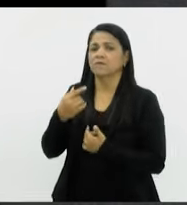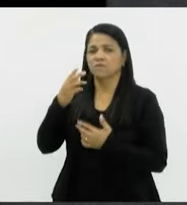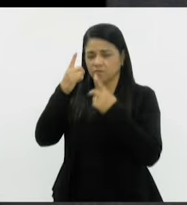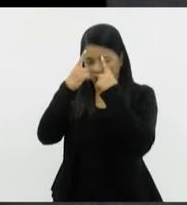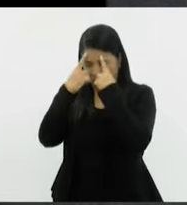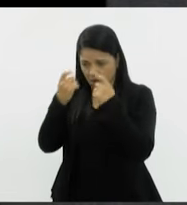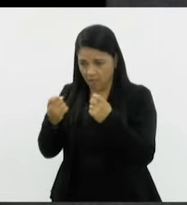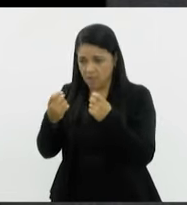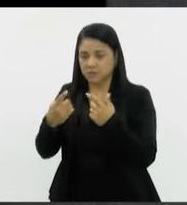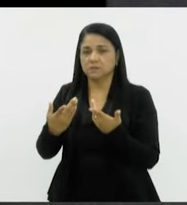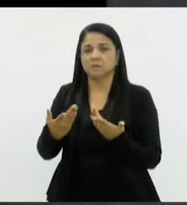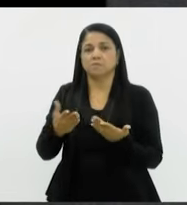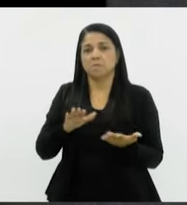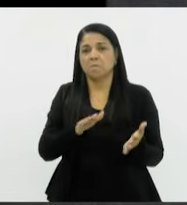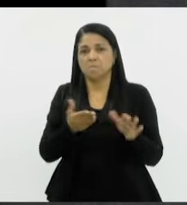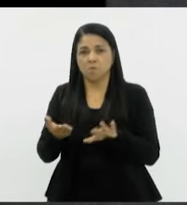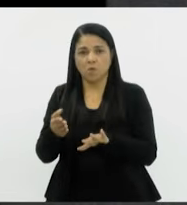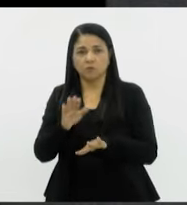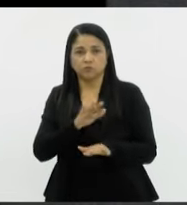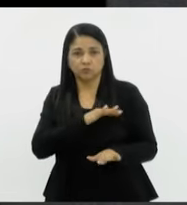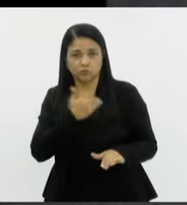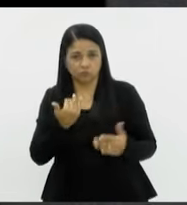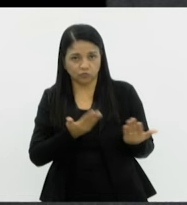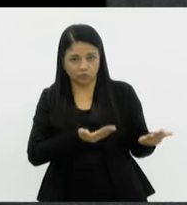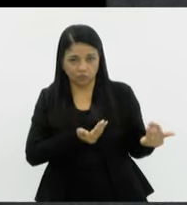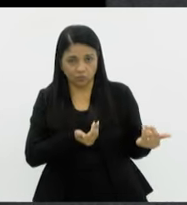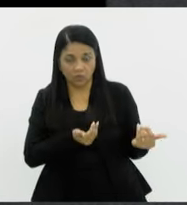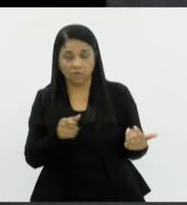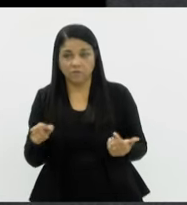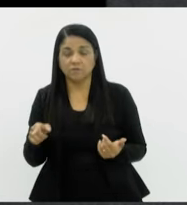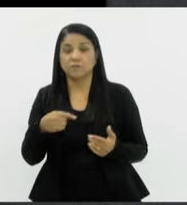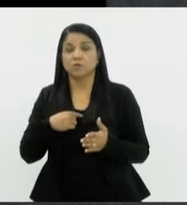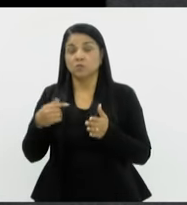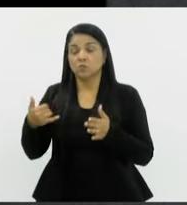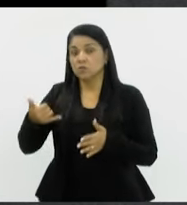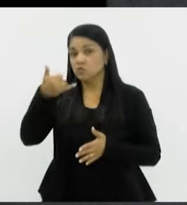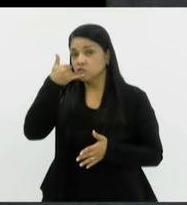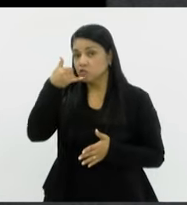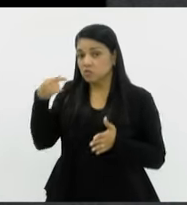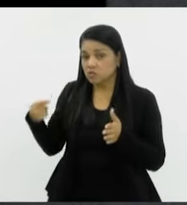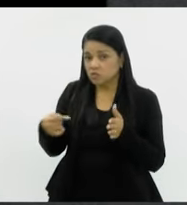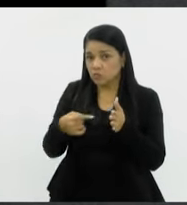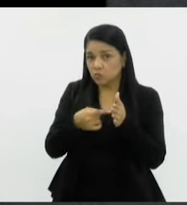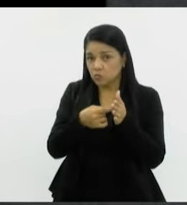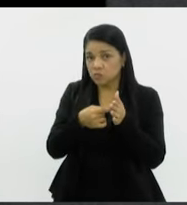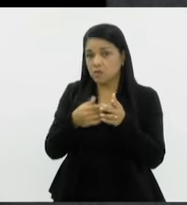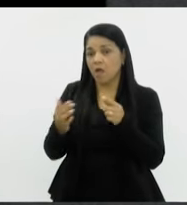dos jovens, o Disque Denúncia conseguiu ajudar a prender